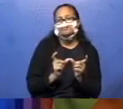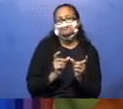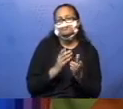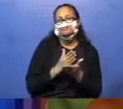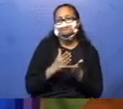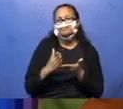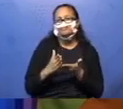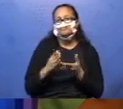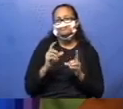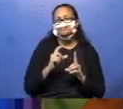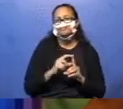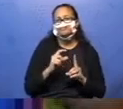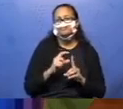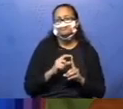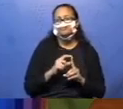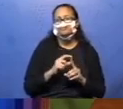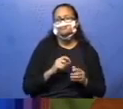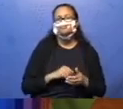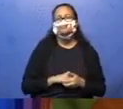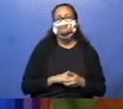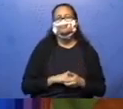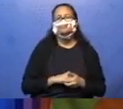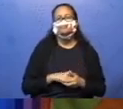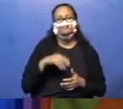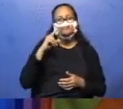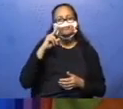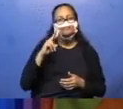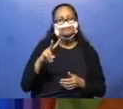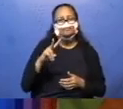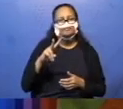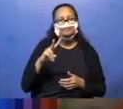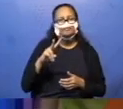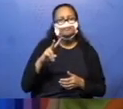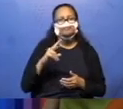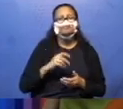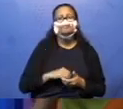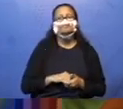para terminar com isso. Quer ver? É mamão com açúcar. Falei.